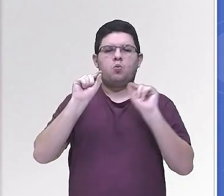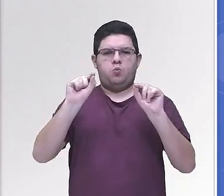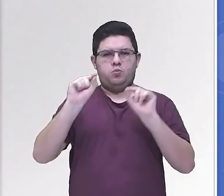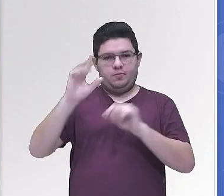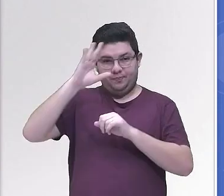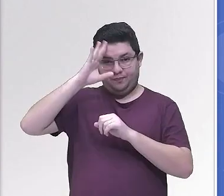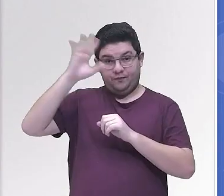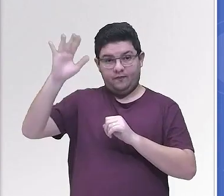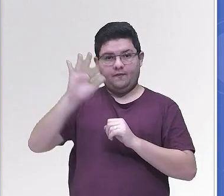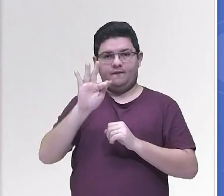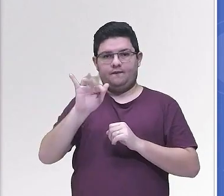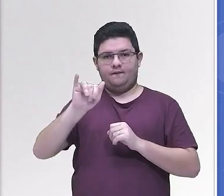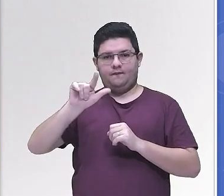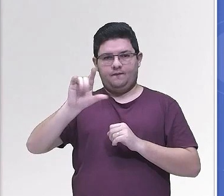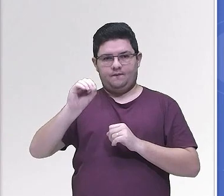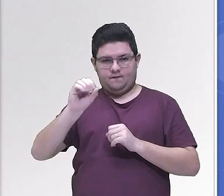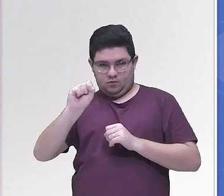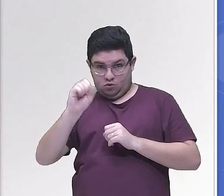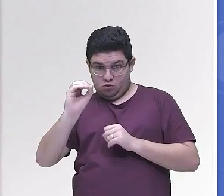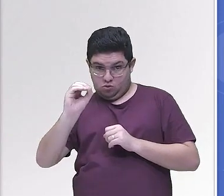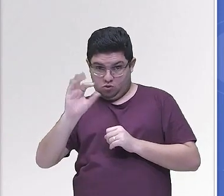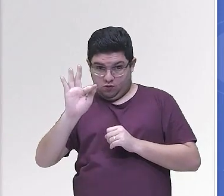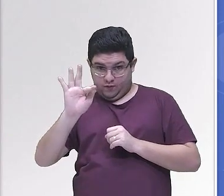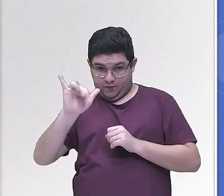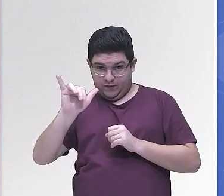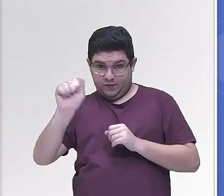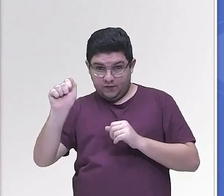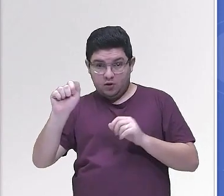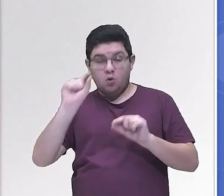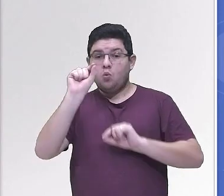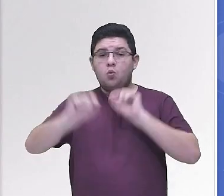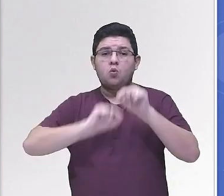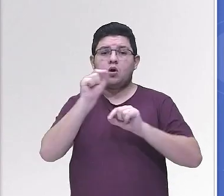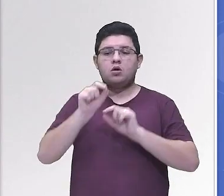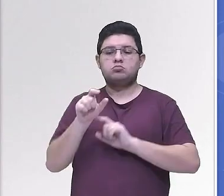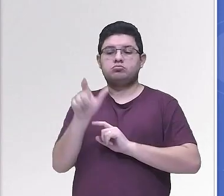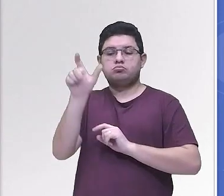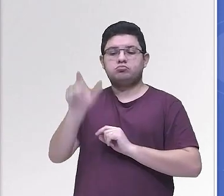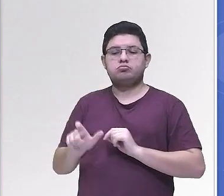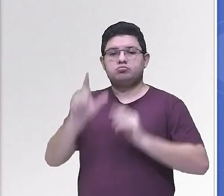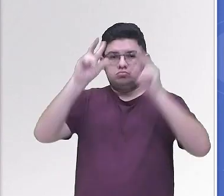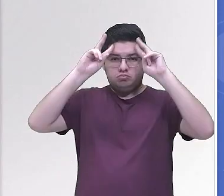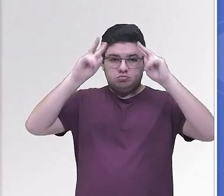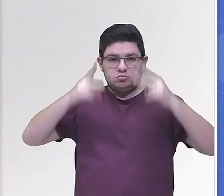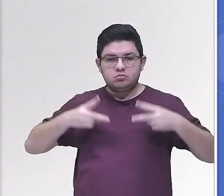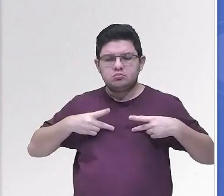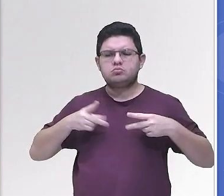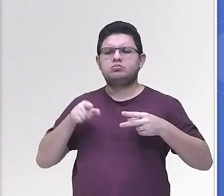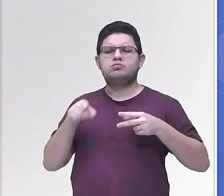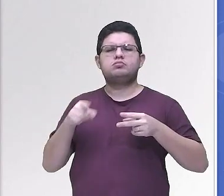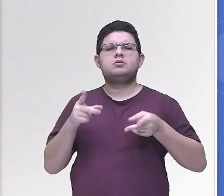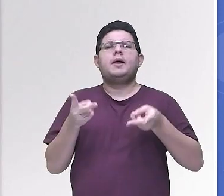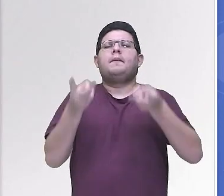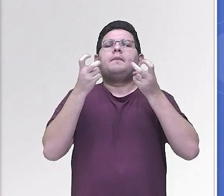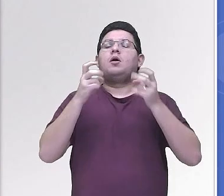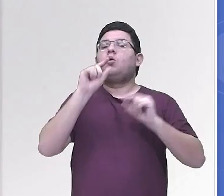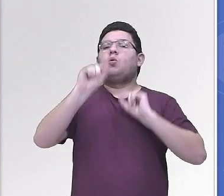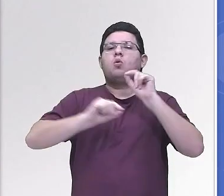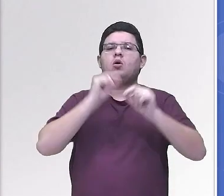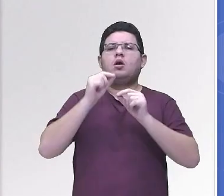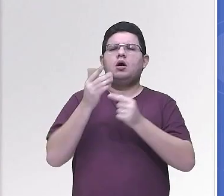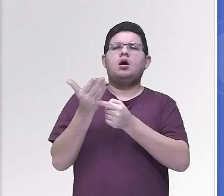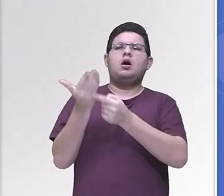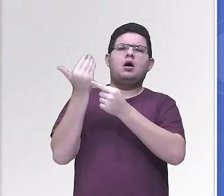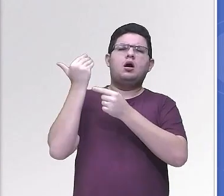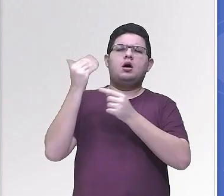o homem começa a pensar, o homem começa a perceber que tudo aquilo que foi explicado pela mitologia não era tão certo assim